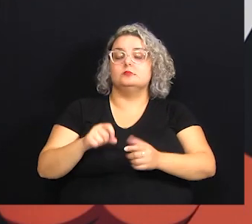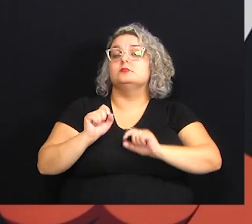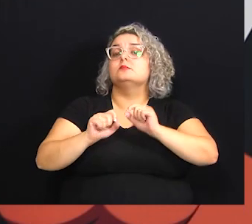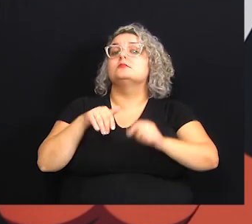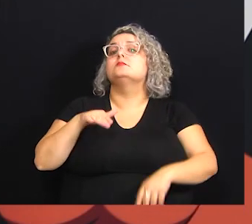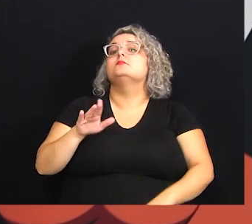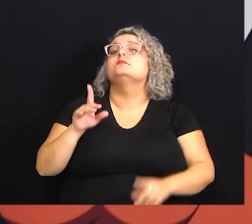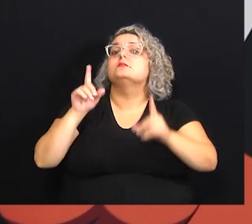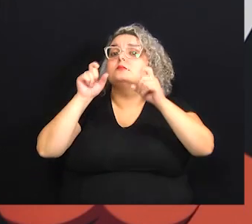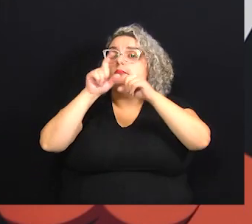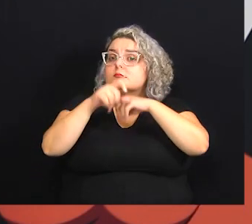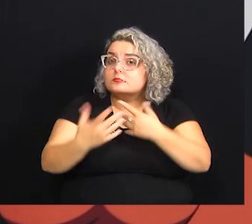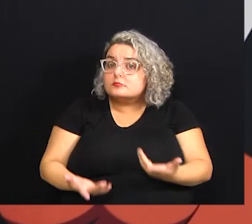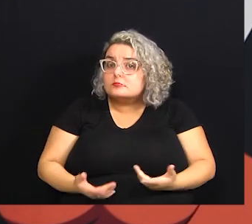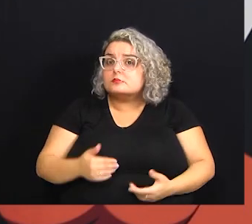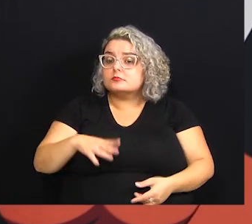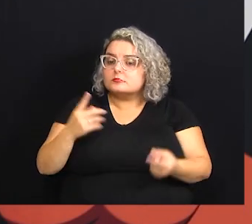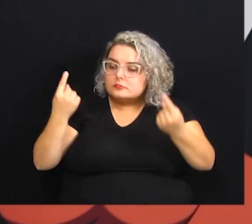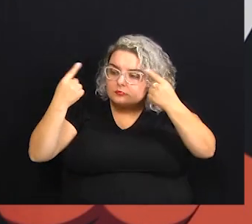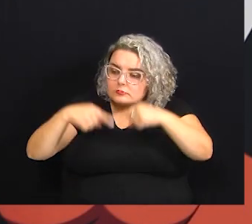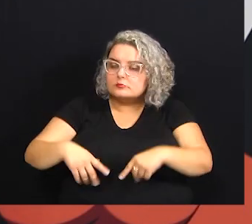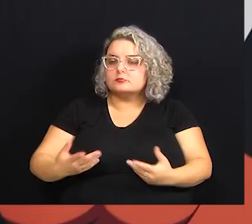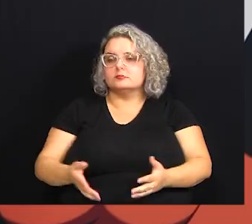mais difícil, mais desafiador?